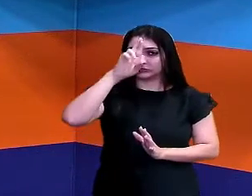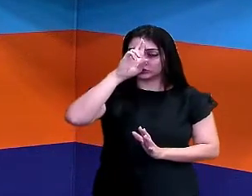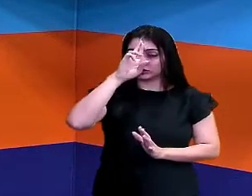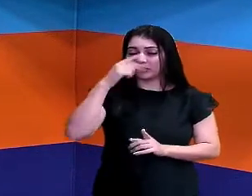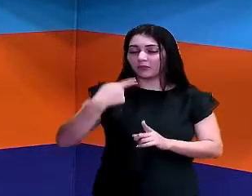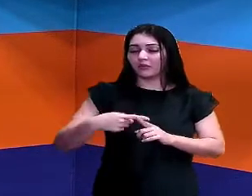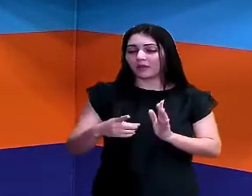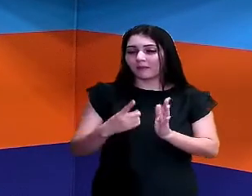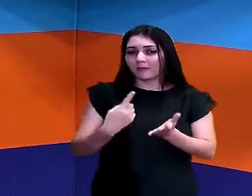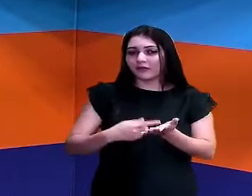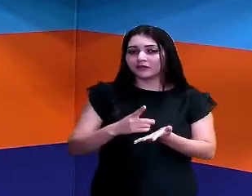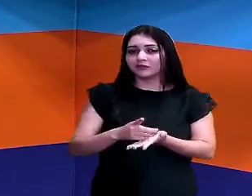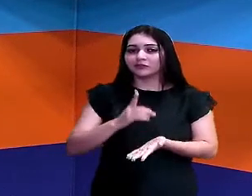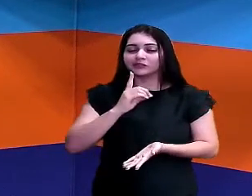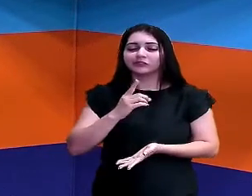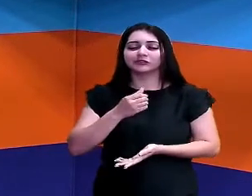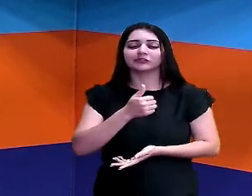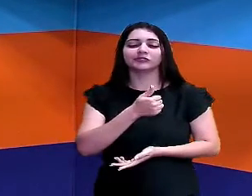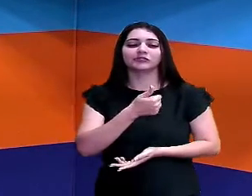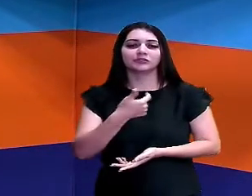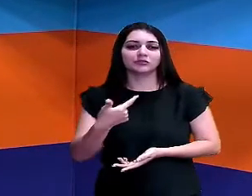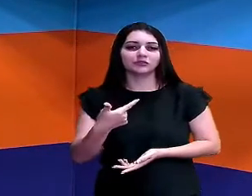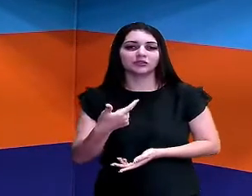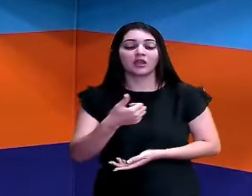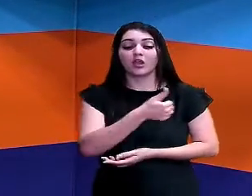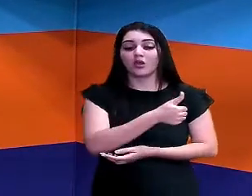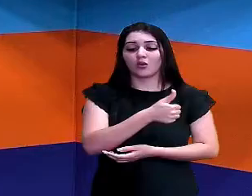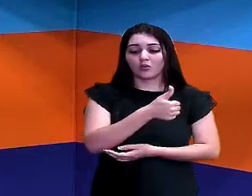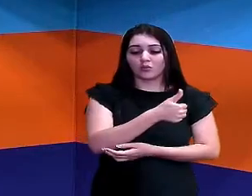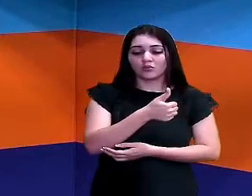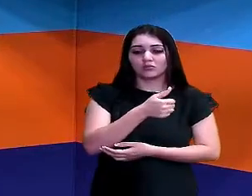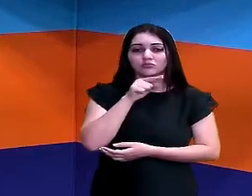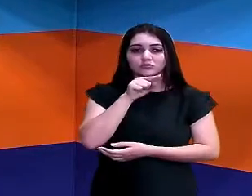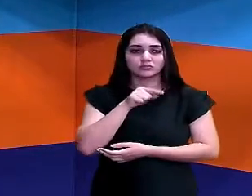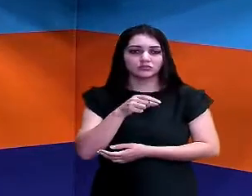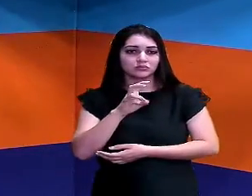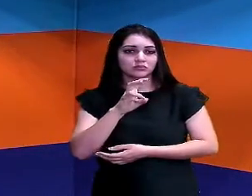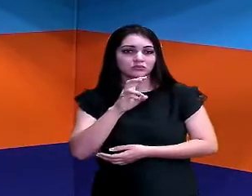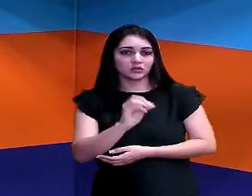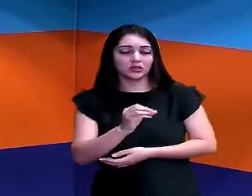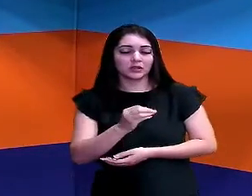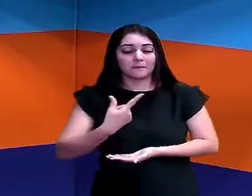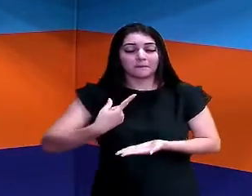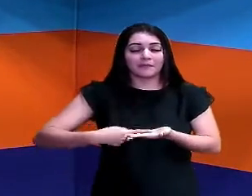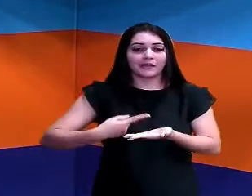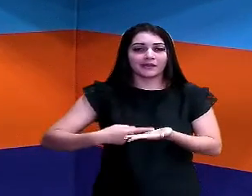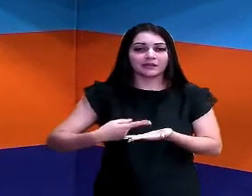12. Então, é 11h50. Vou aqui procurar um relógio que marque